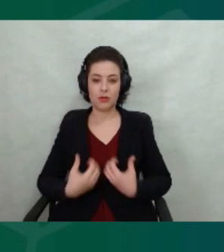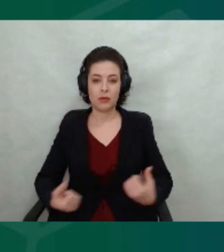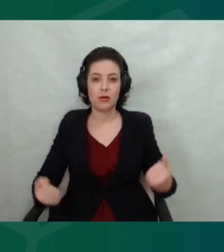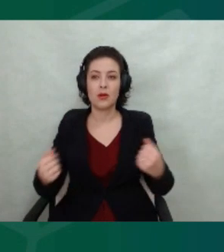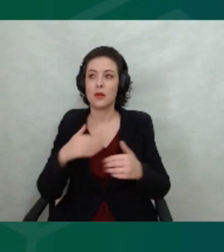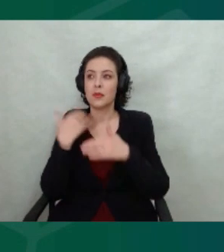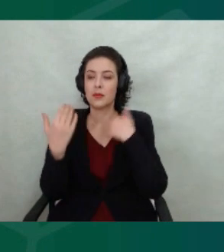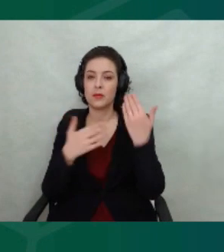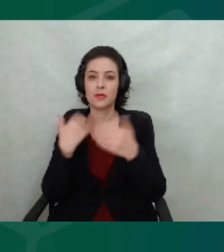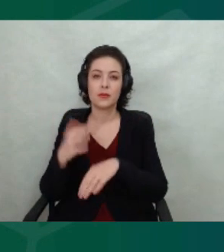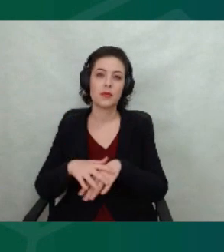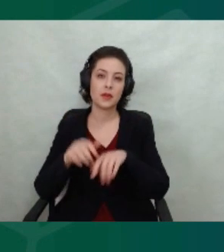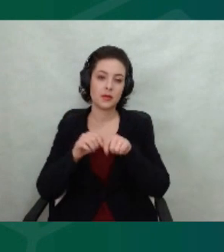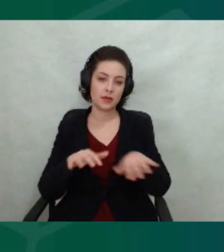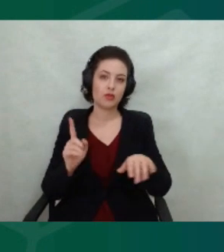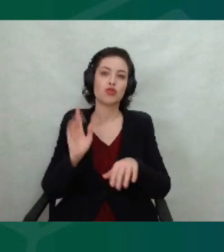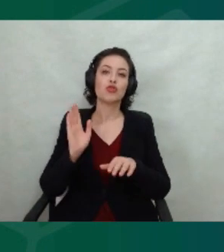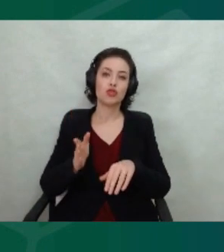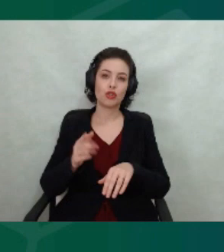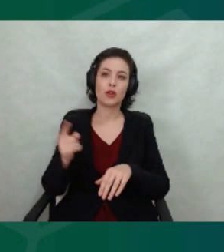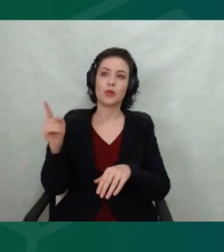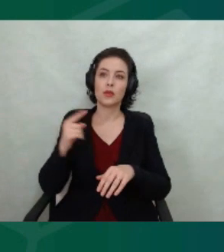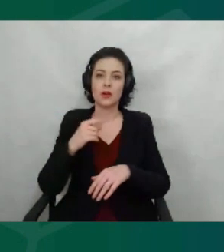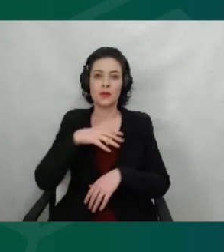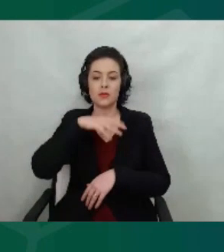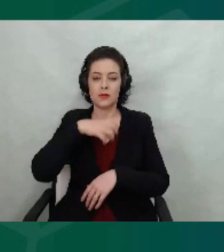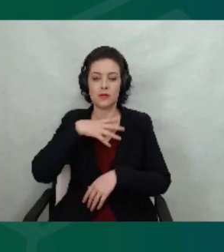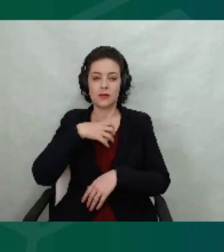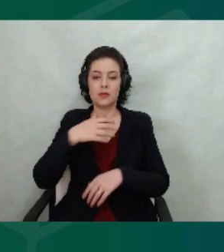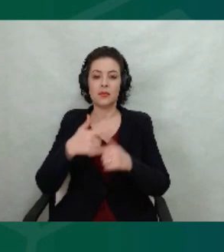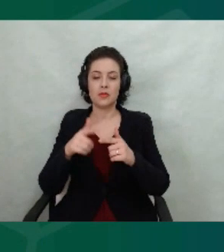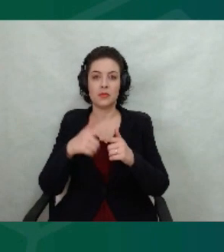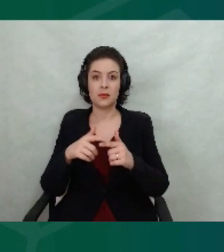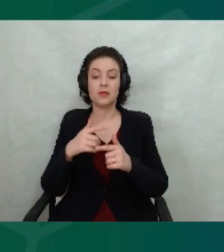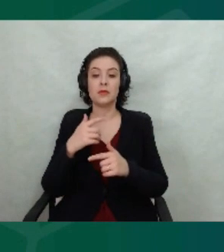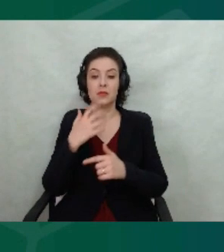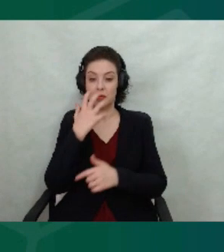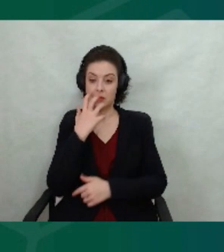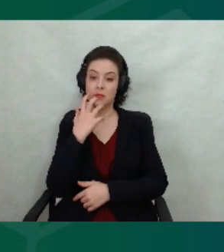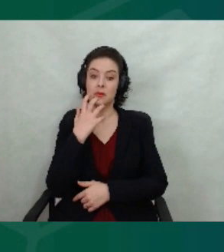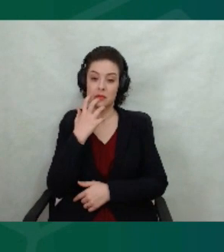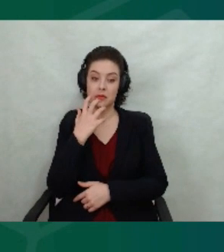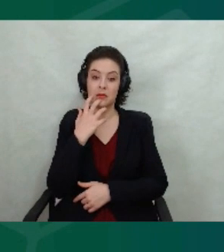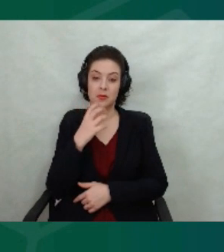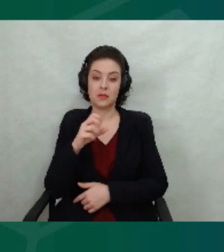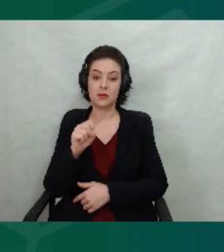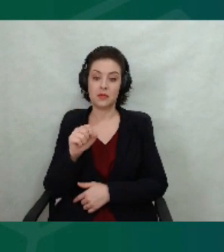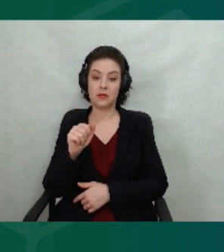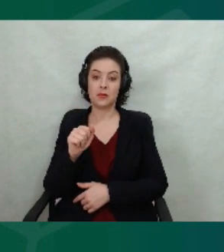doença, síndrome respiratória aguda severa, né? O SARS